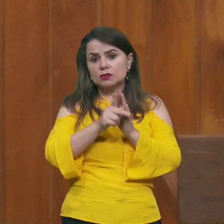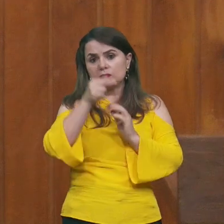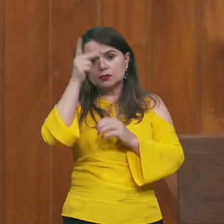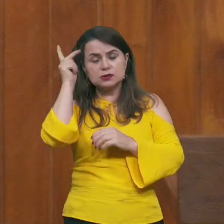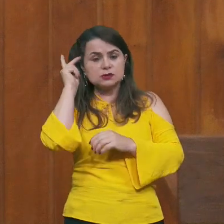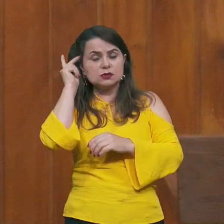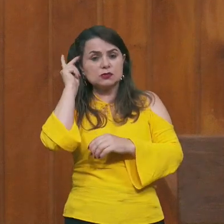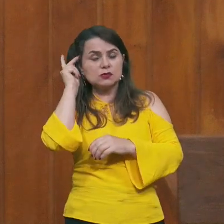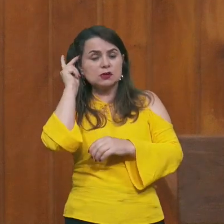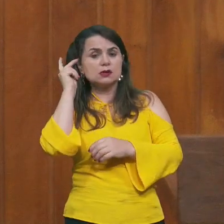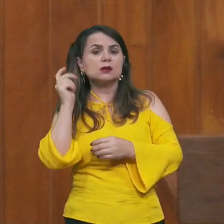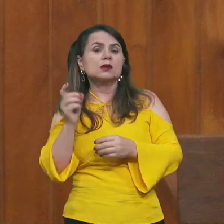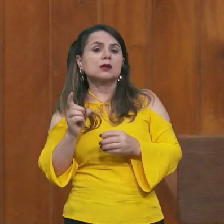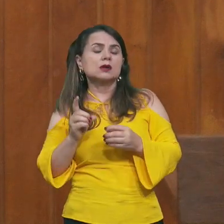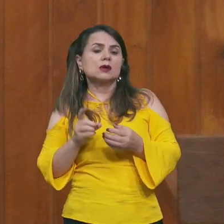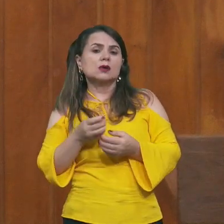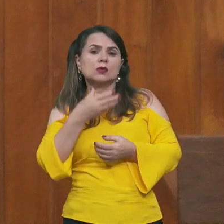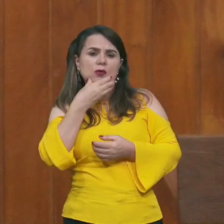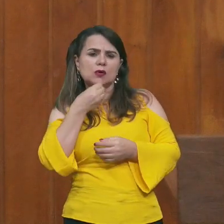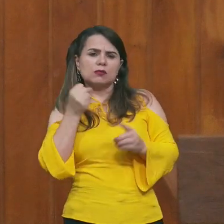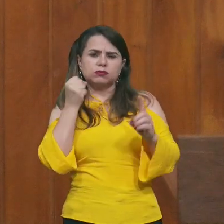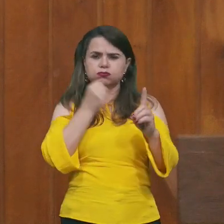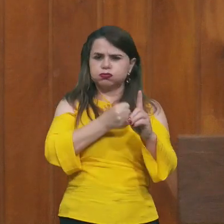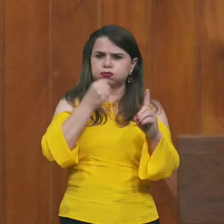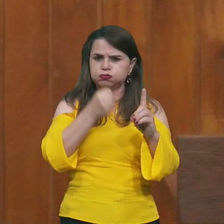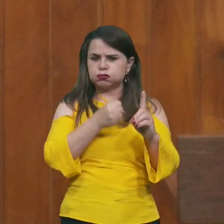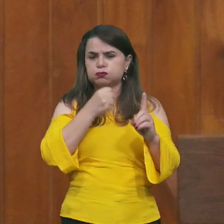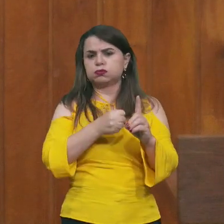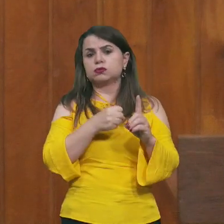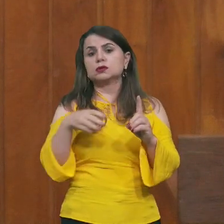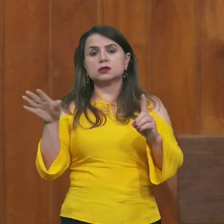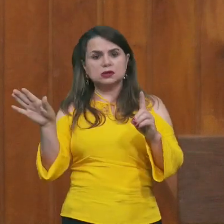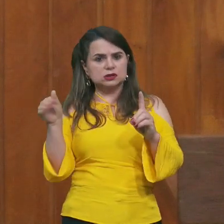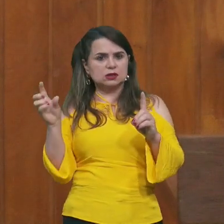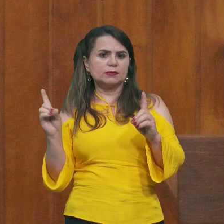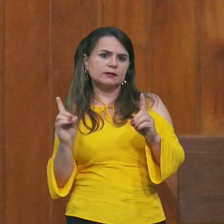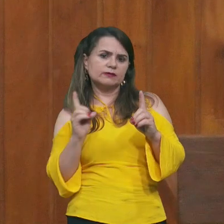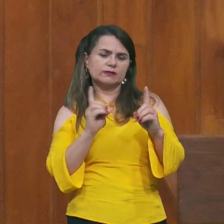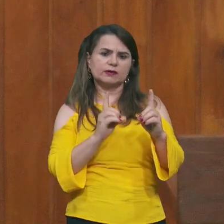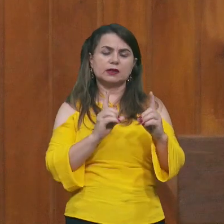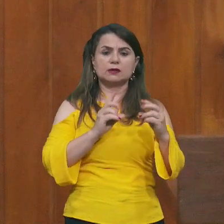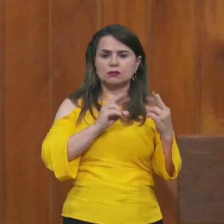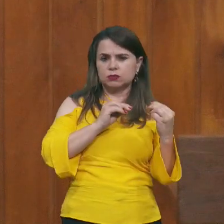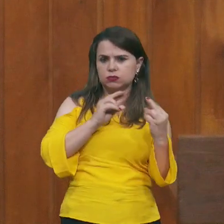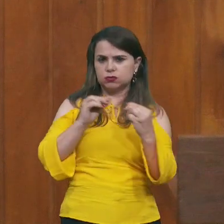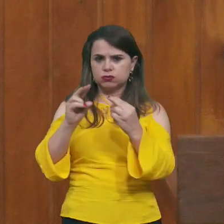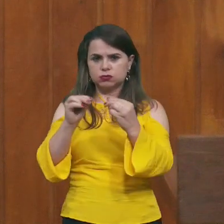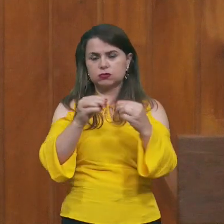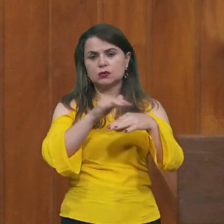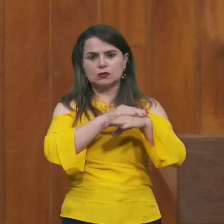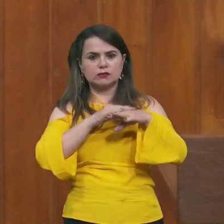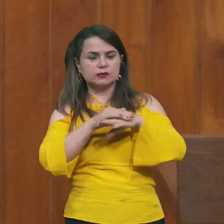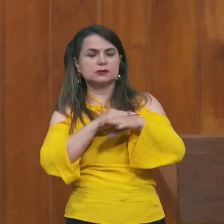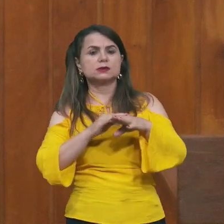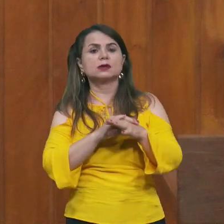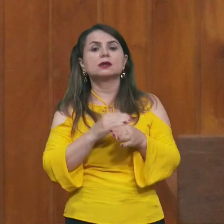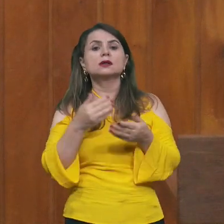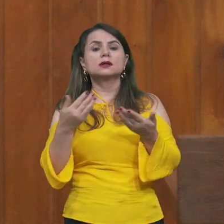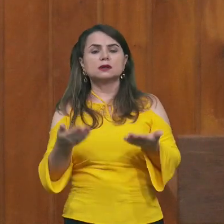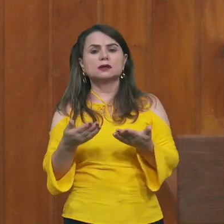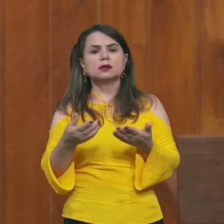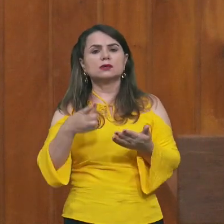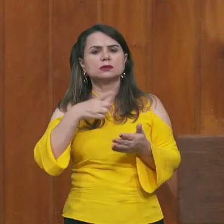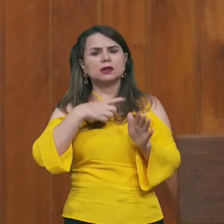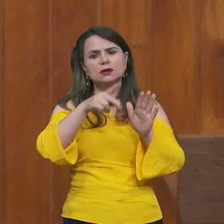Existem estatísticas de que 90% dos agressores que são atendidos não reincidem na violência. Com tantos